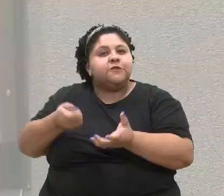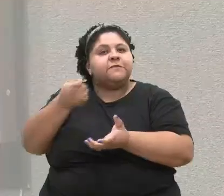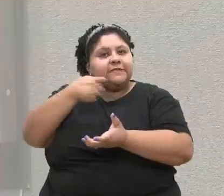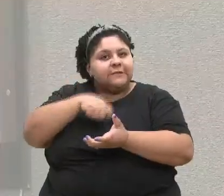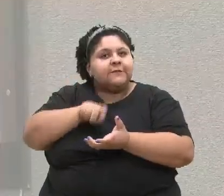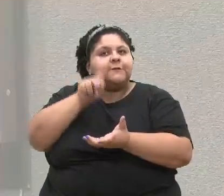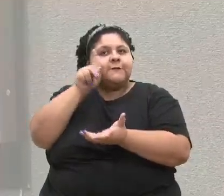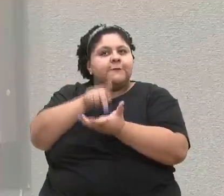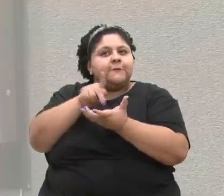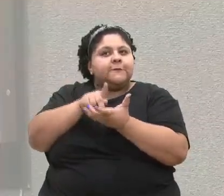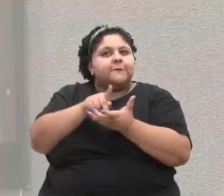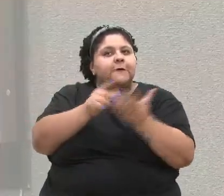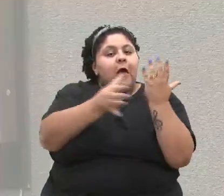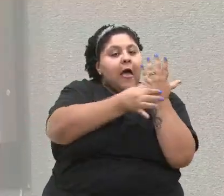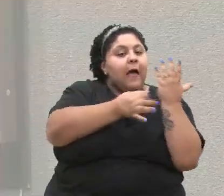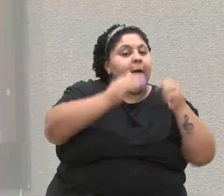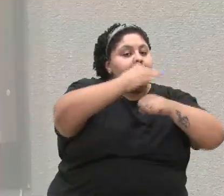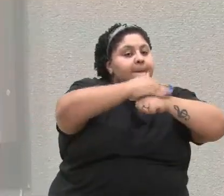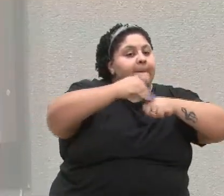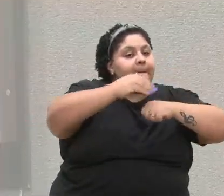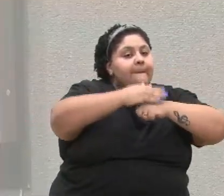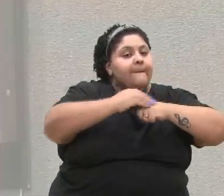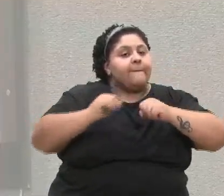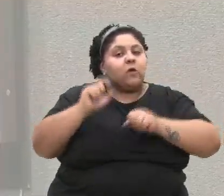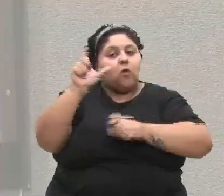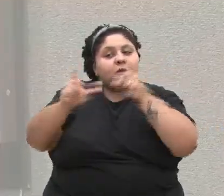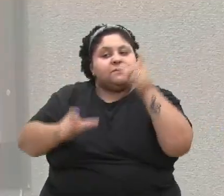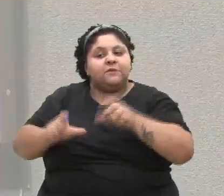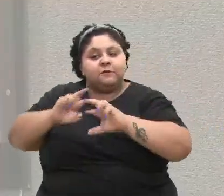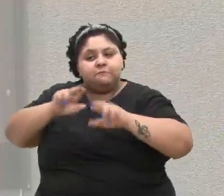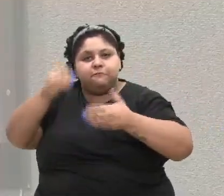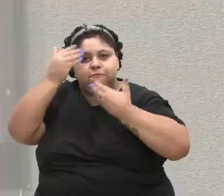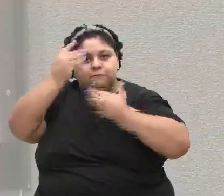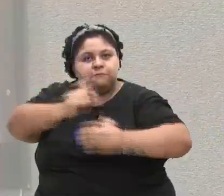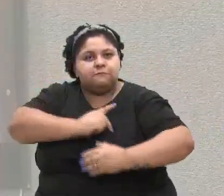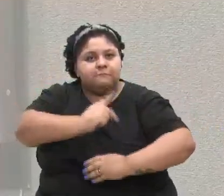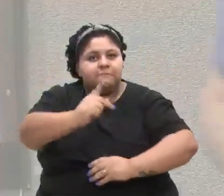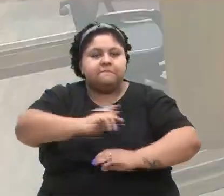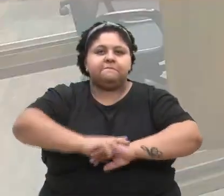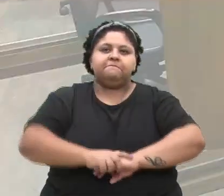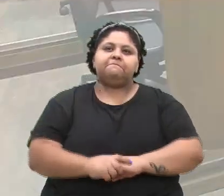Habilidade para conversar com as pessoas que são diferentes. Muito obrigado, senhora presidente. Obrigado pela tolerância.